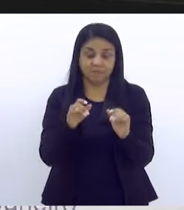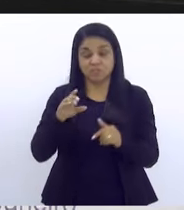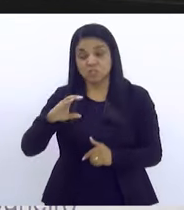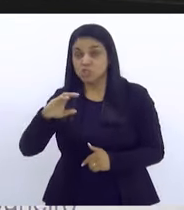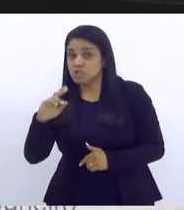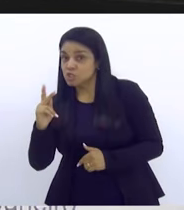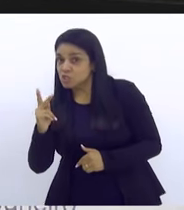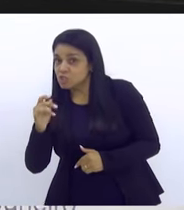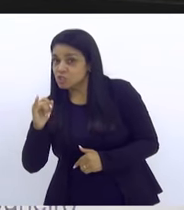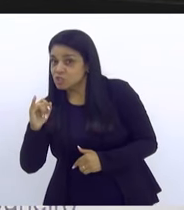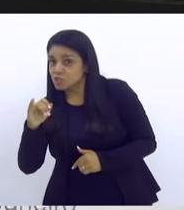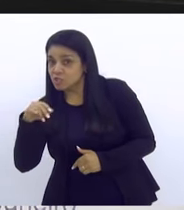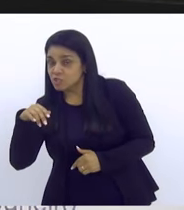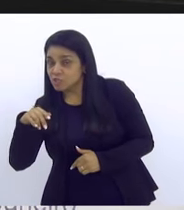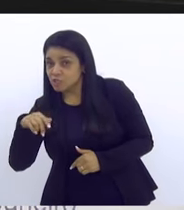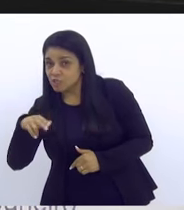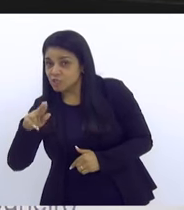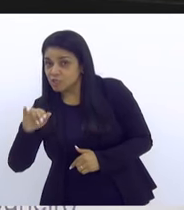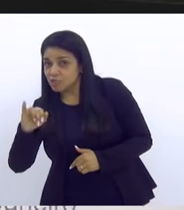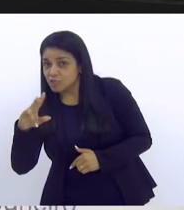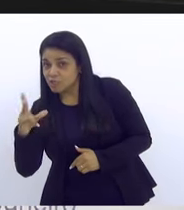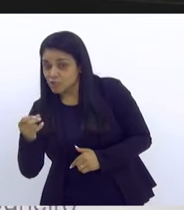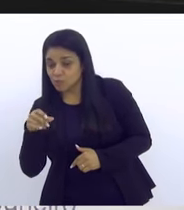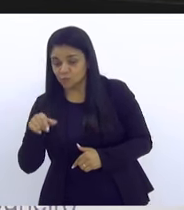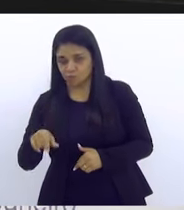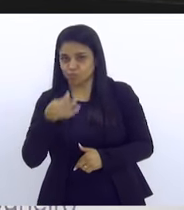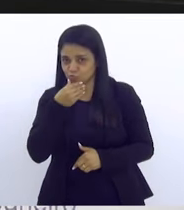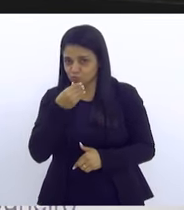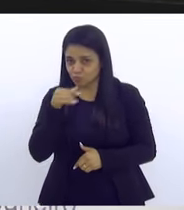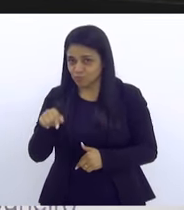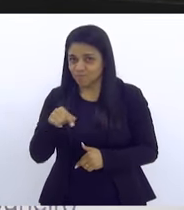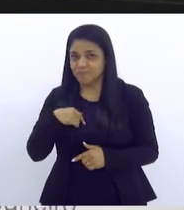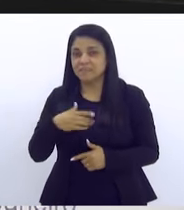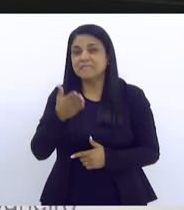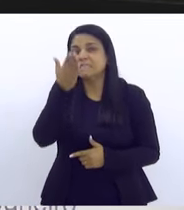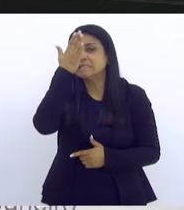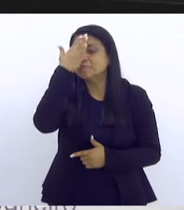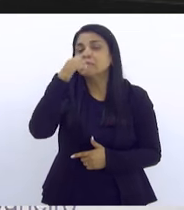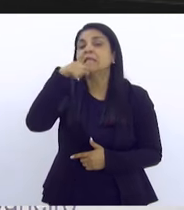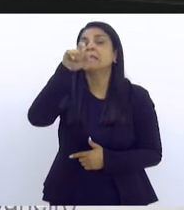queria saber quem era o peixe que tinha pego o Jonas.